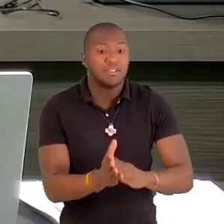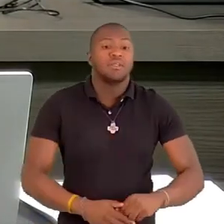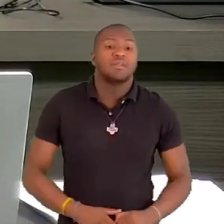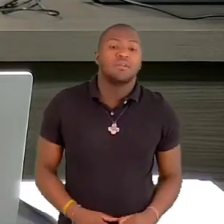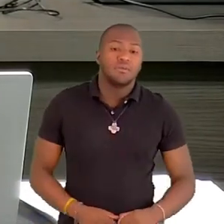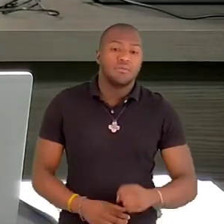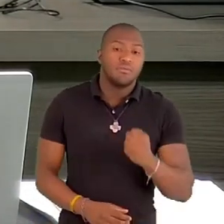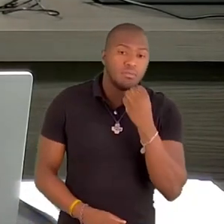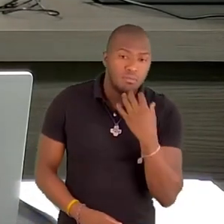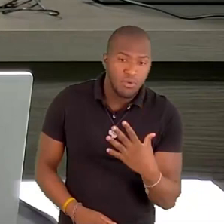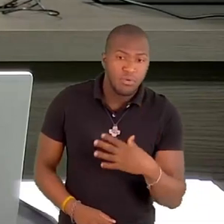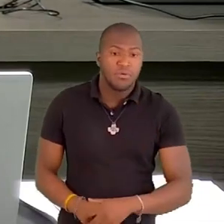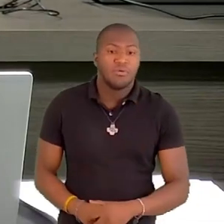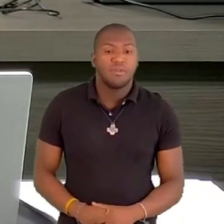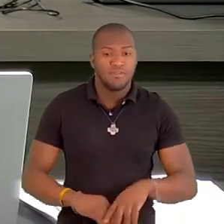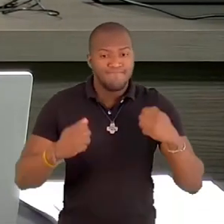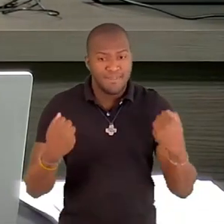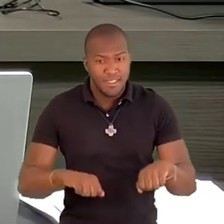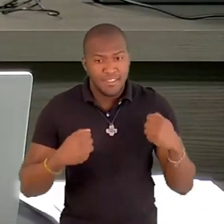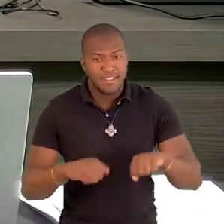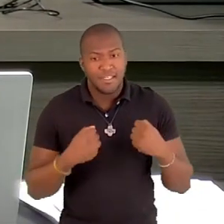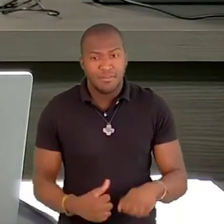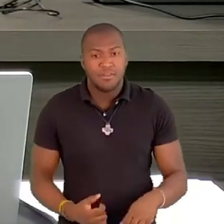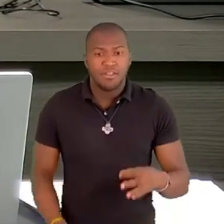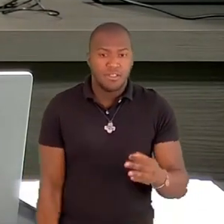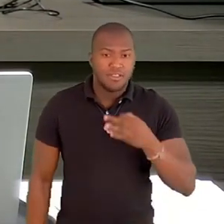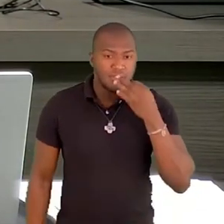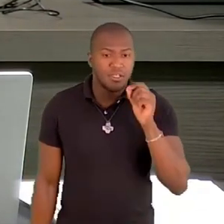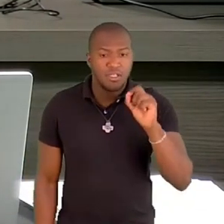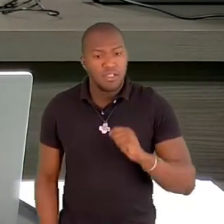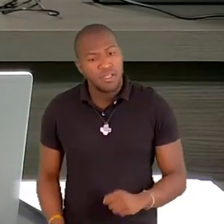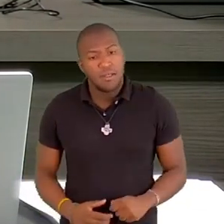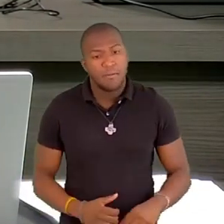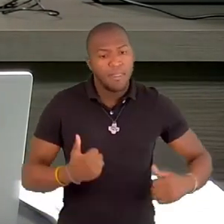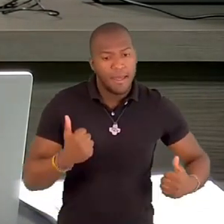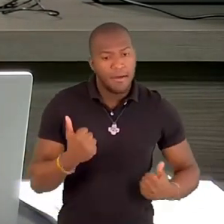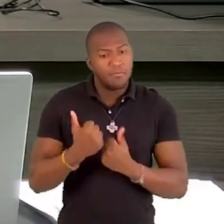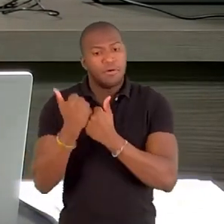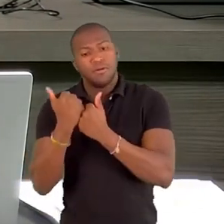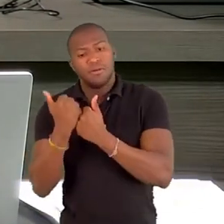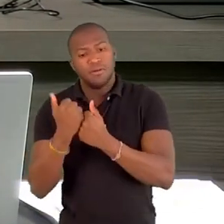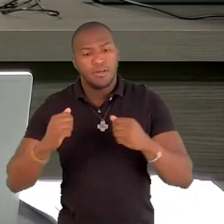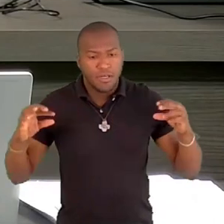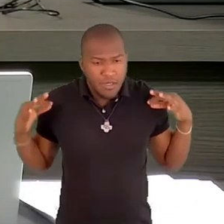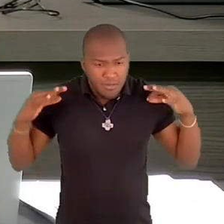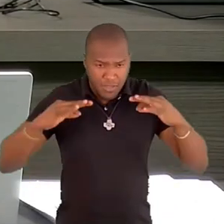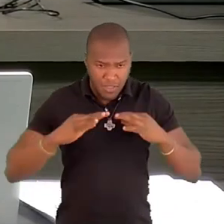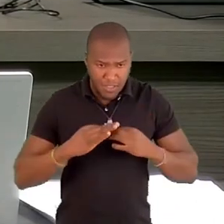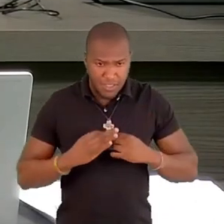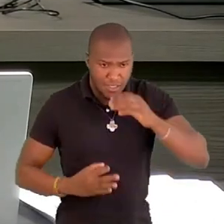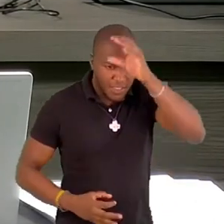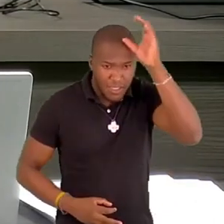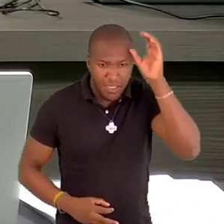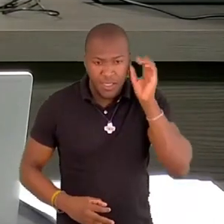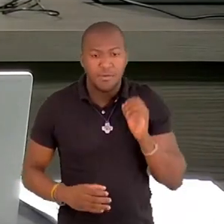muito oportuna, necessária, e dizer que me solidarizo com a ministra Carmen Lúcia, com o